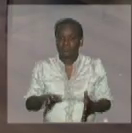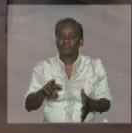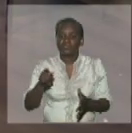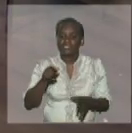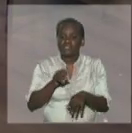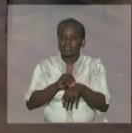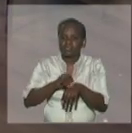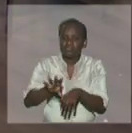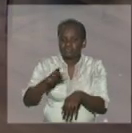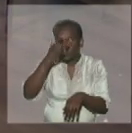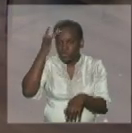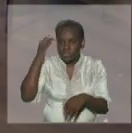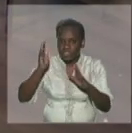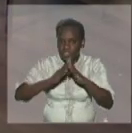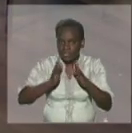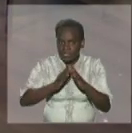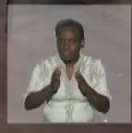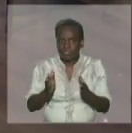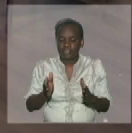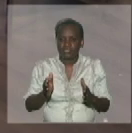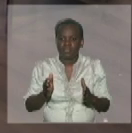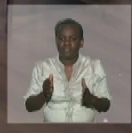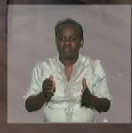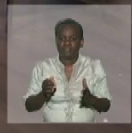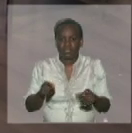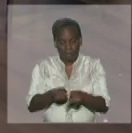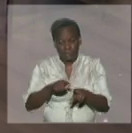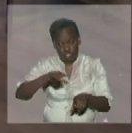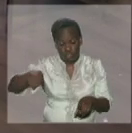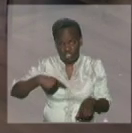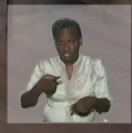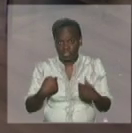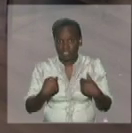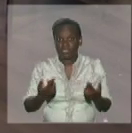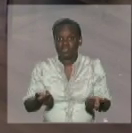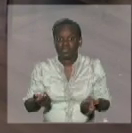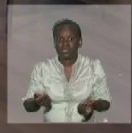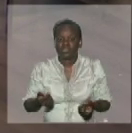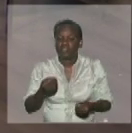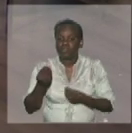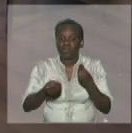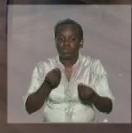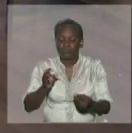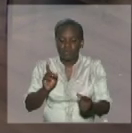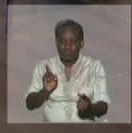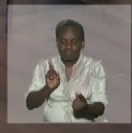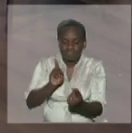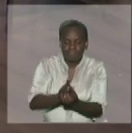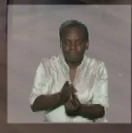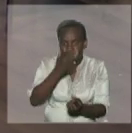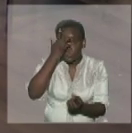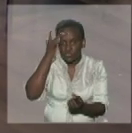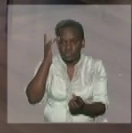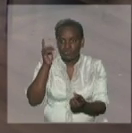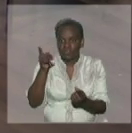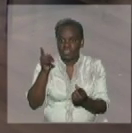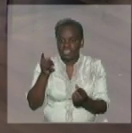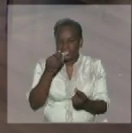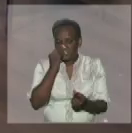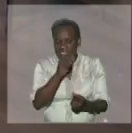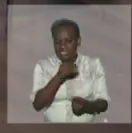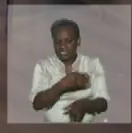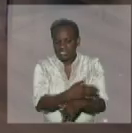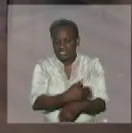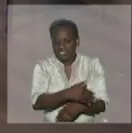bloco. Qual a dica que vocês dão para quem está em casa e pra gente de como se reaproximar de pessoas que